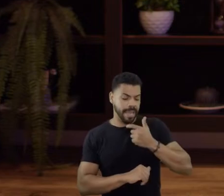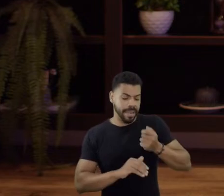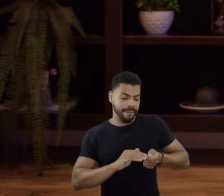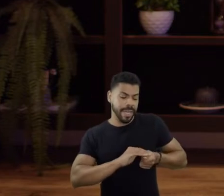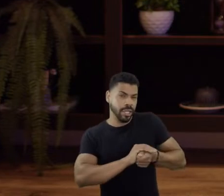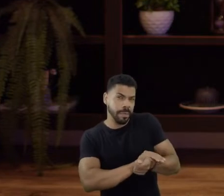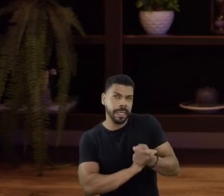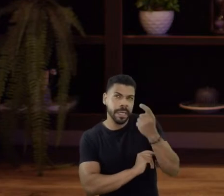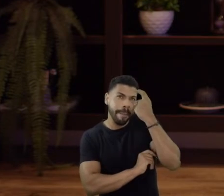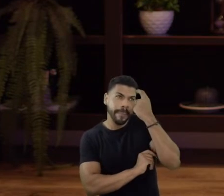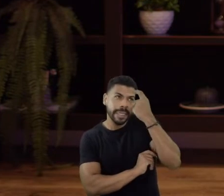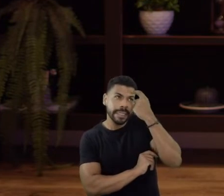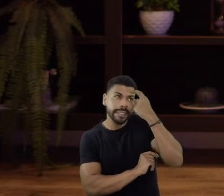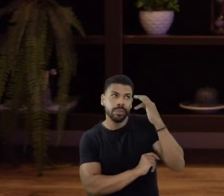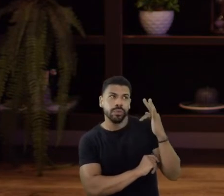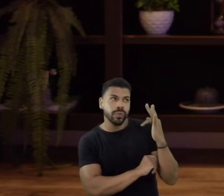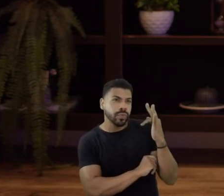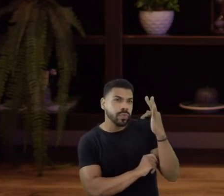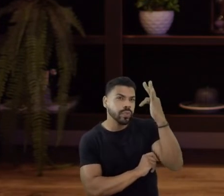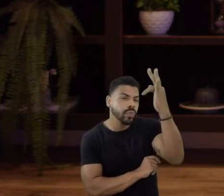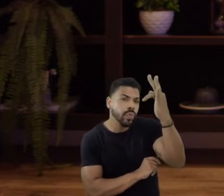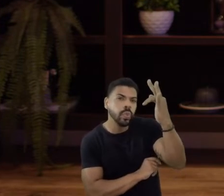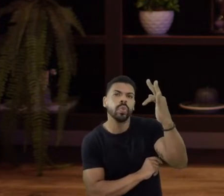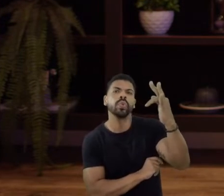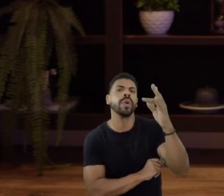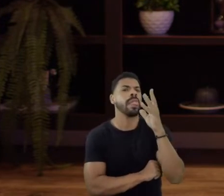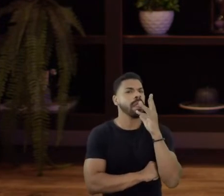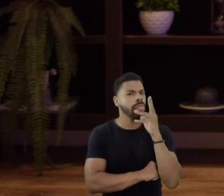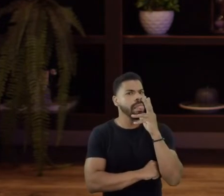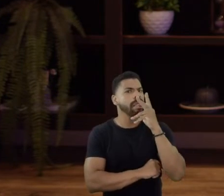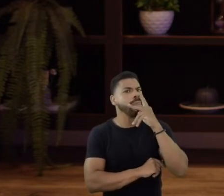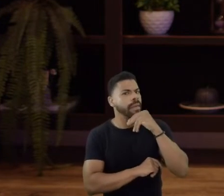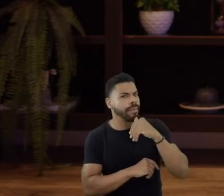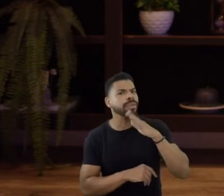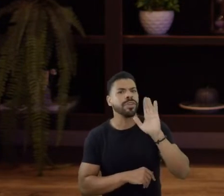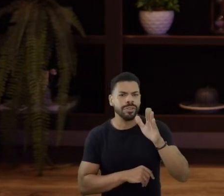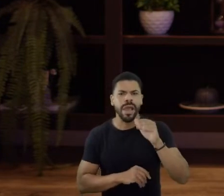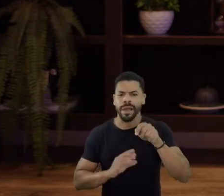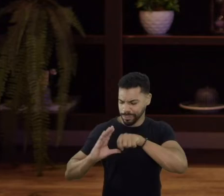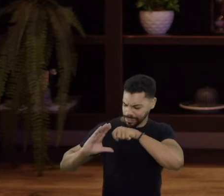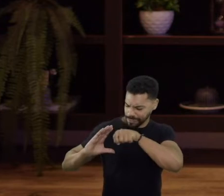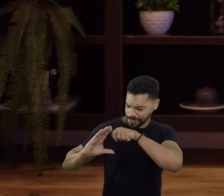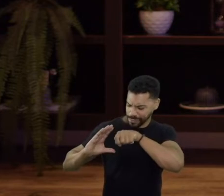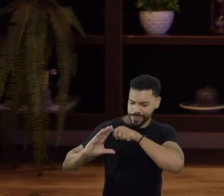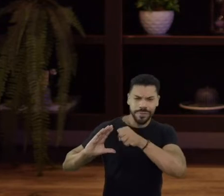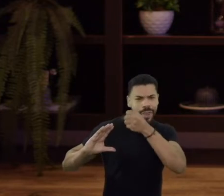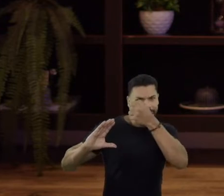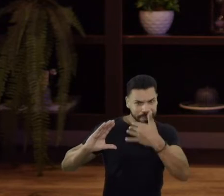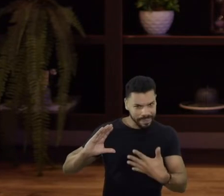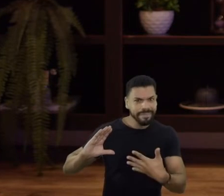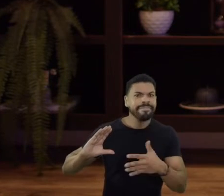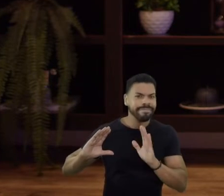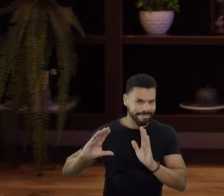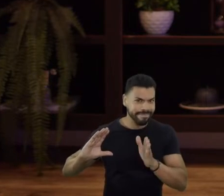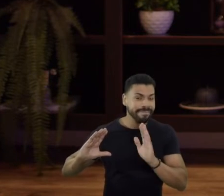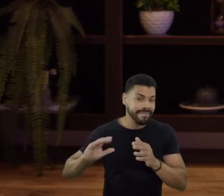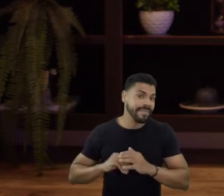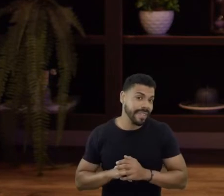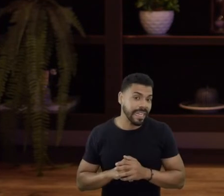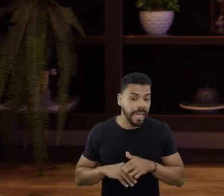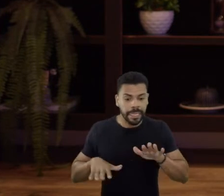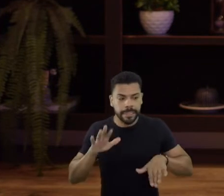investidor que tá pensando no fundo tá pensando no investimento de longo prazo é aquilo que eu até comentei no começo do vídeo né um pouco antes